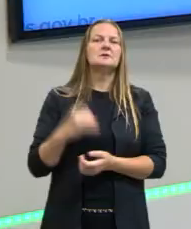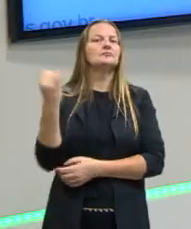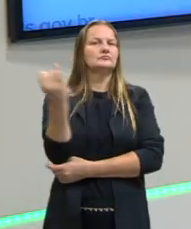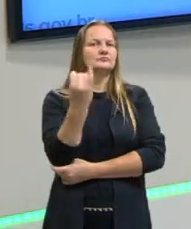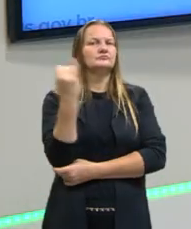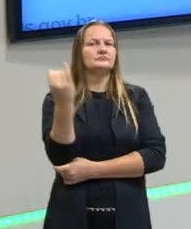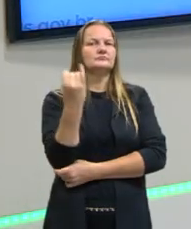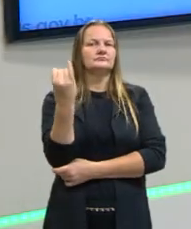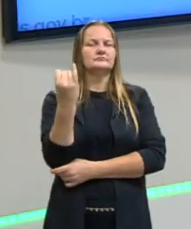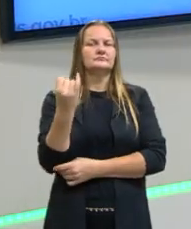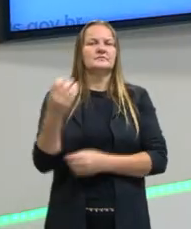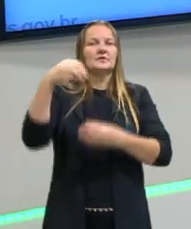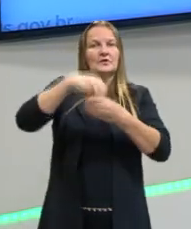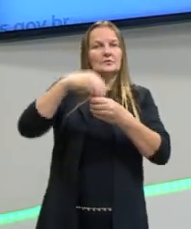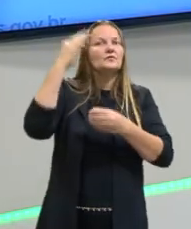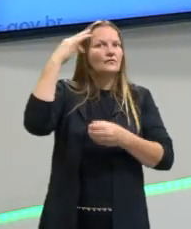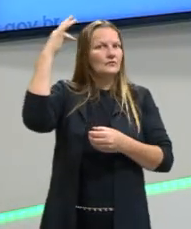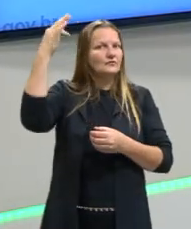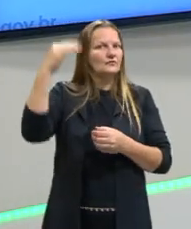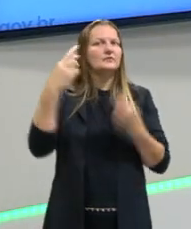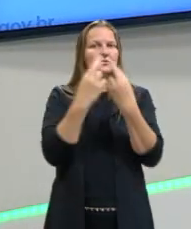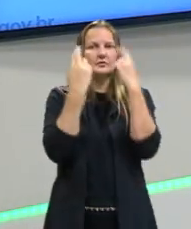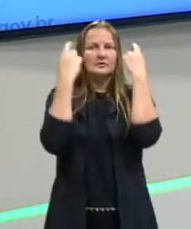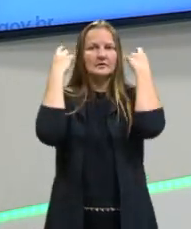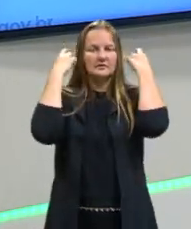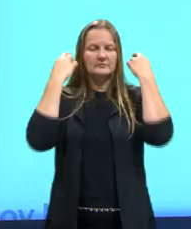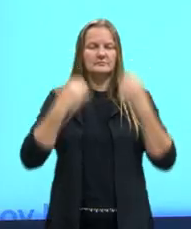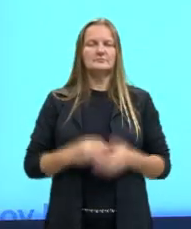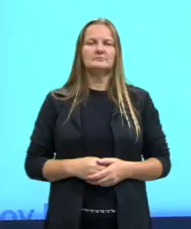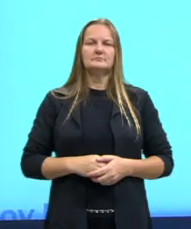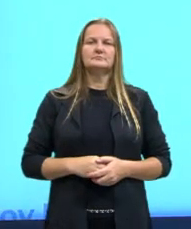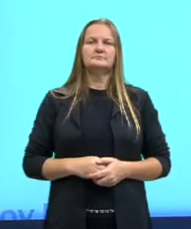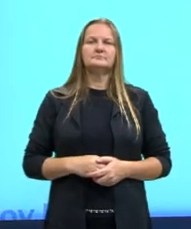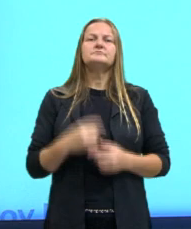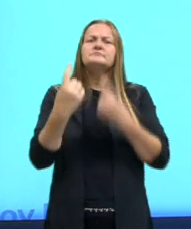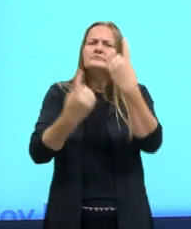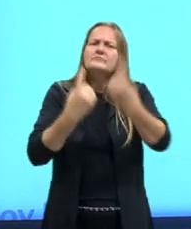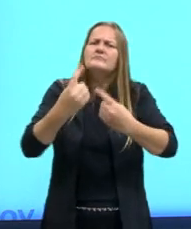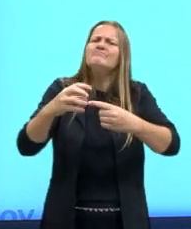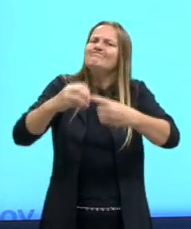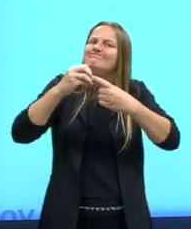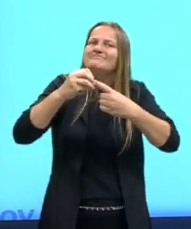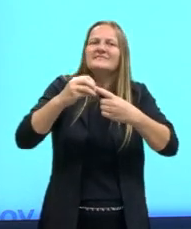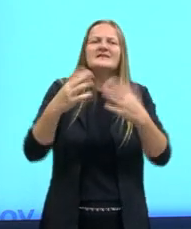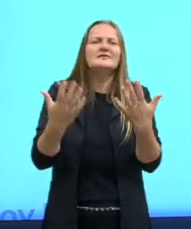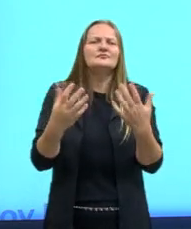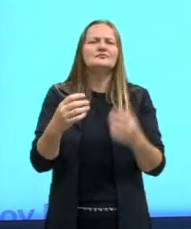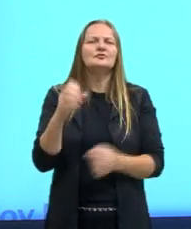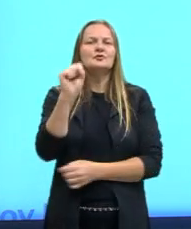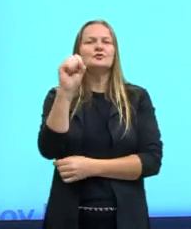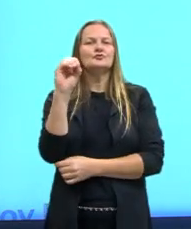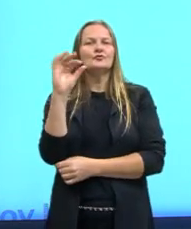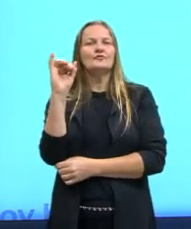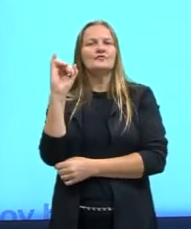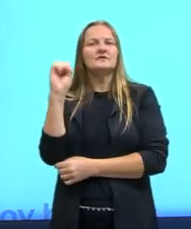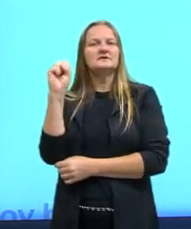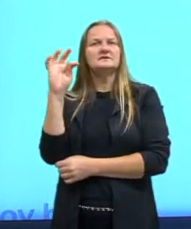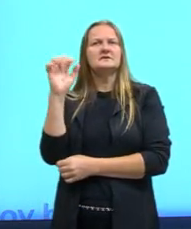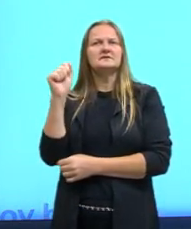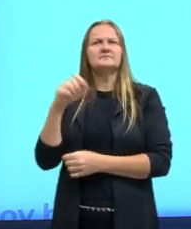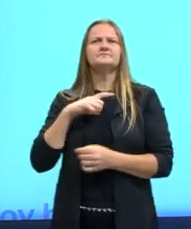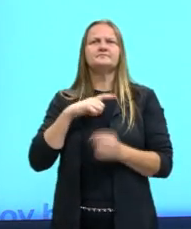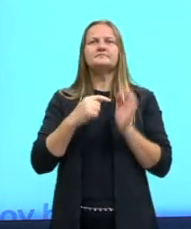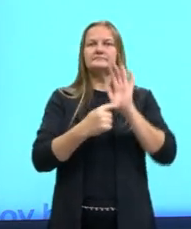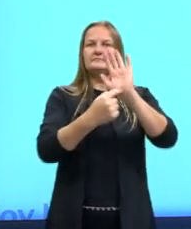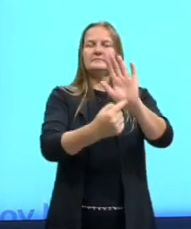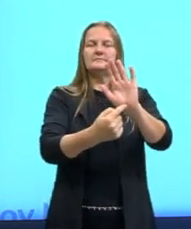mas eles tiveram um papel muito importante dentro da filosofia grega em alguns dos principais surfistas desse período né